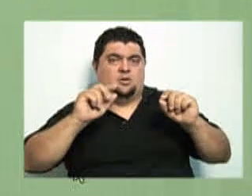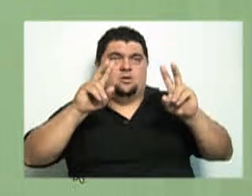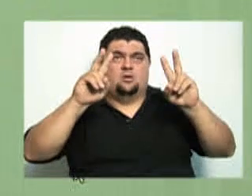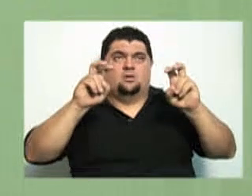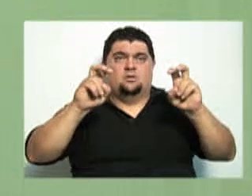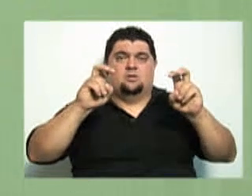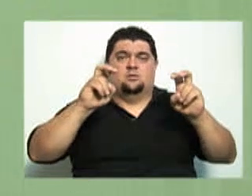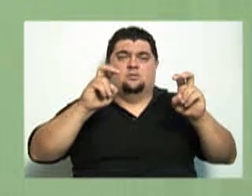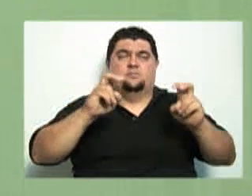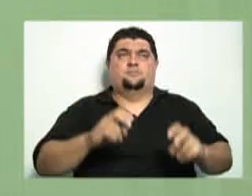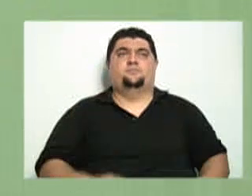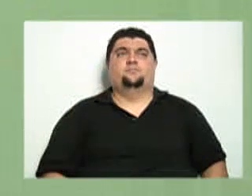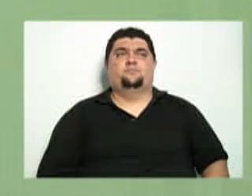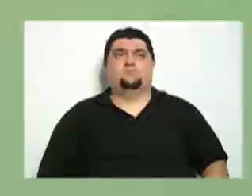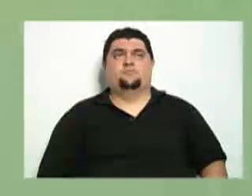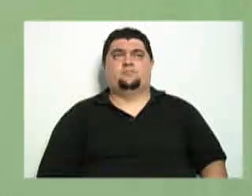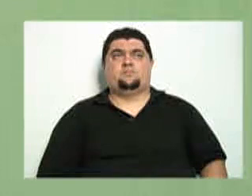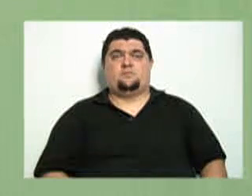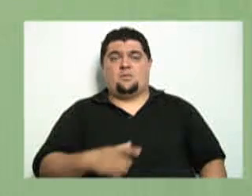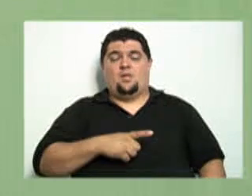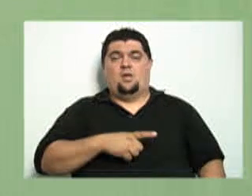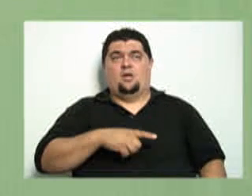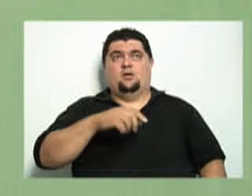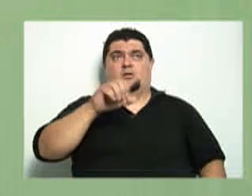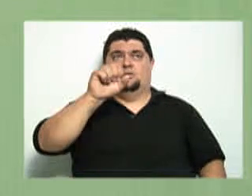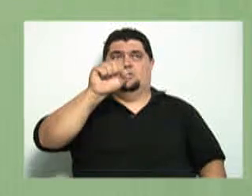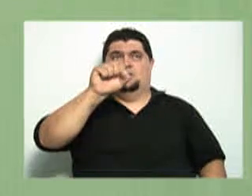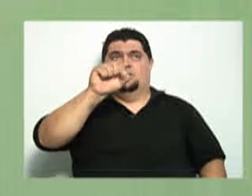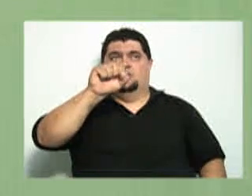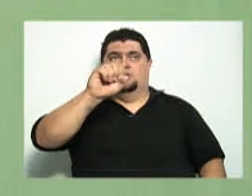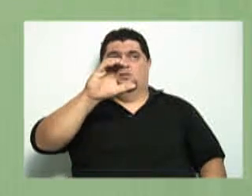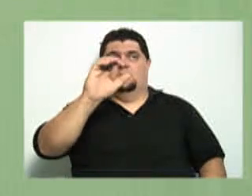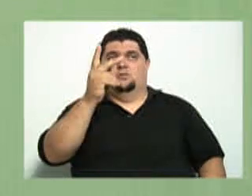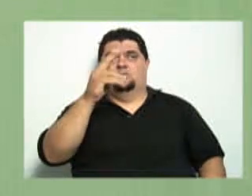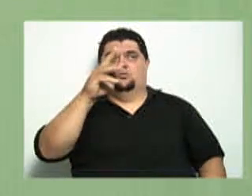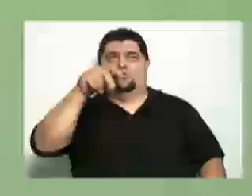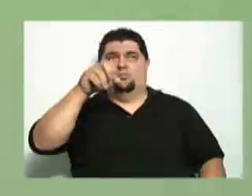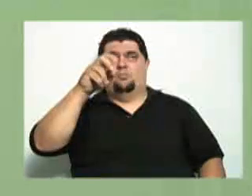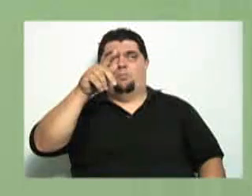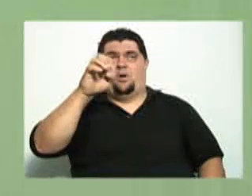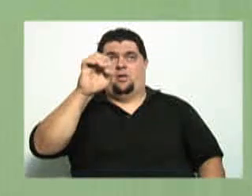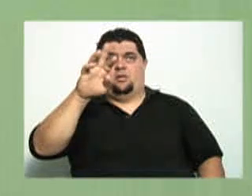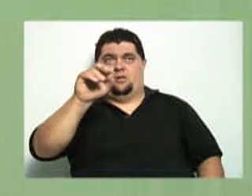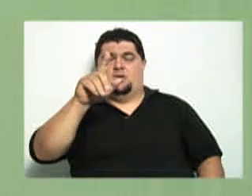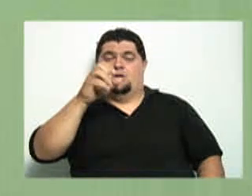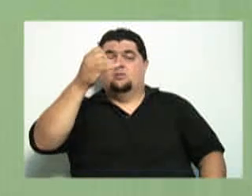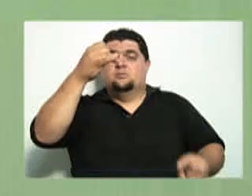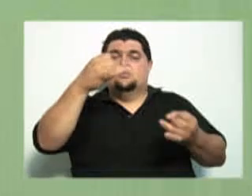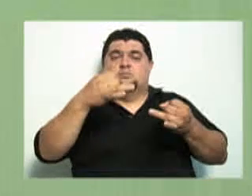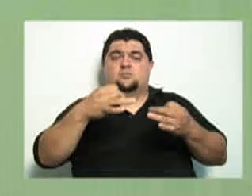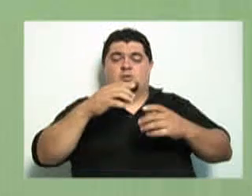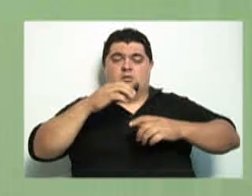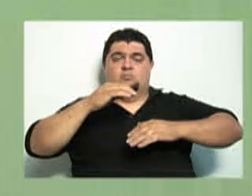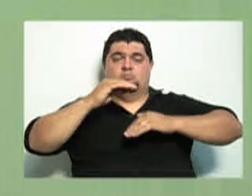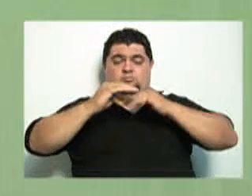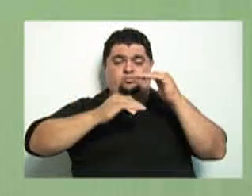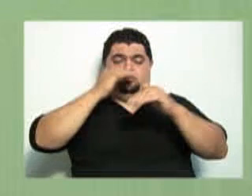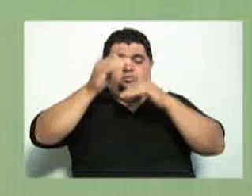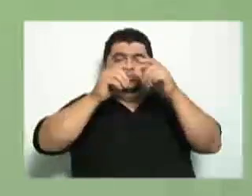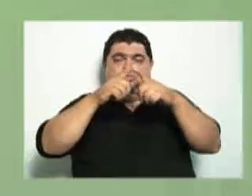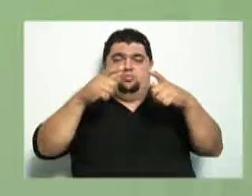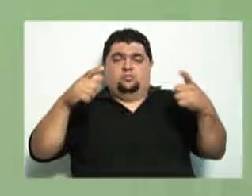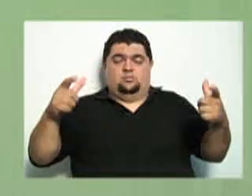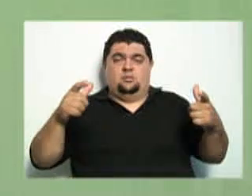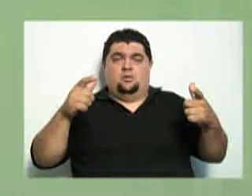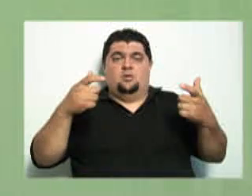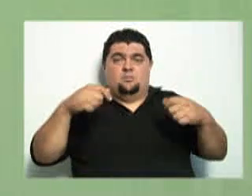que autores, por exemplo, como Schumpeter, ele vai nos dizer que o crescimento econômico ele depende da expansão